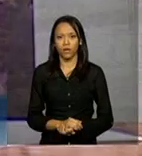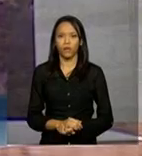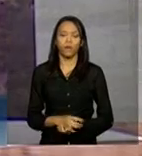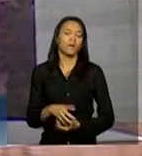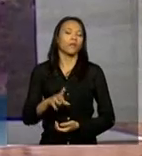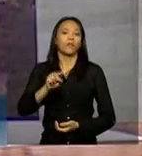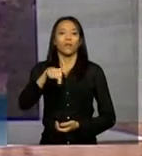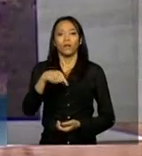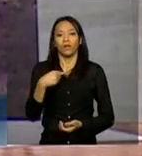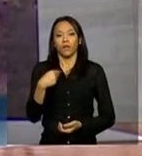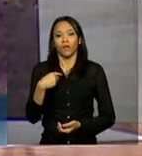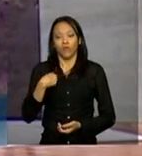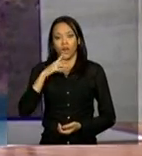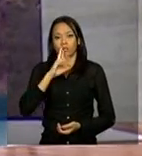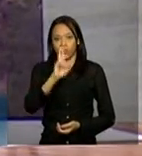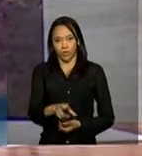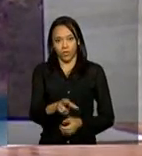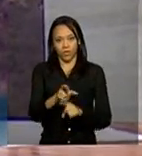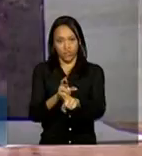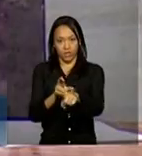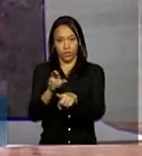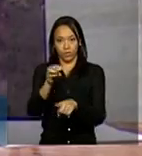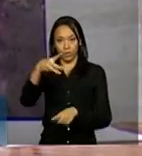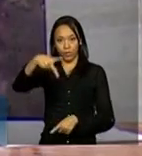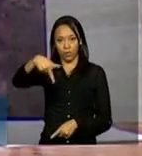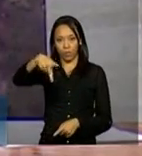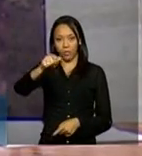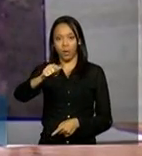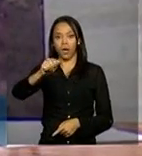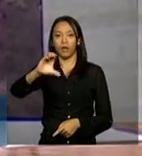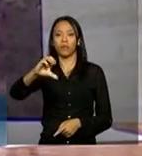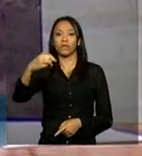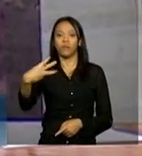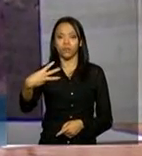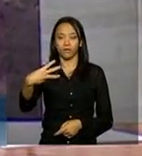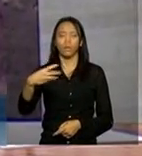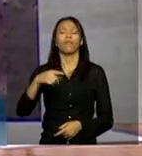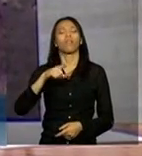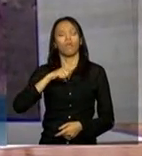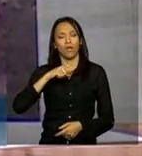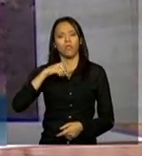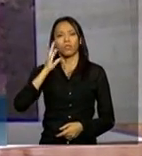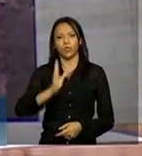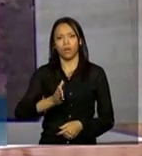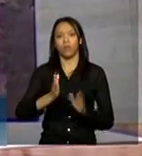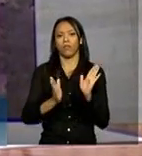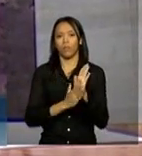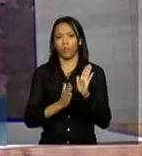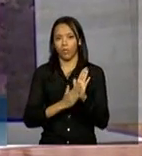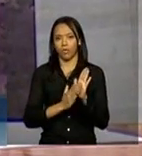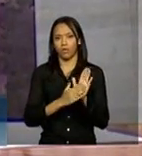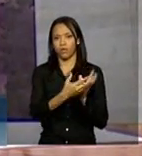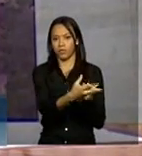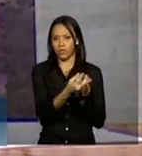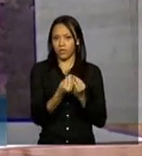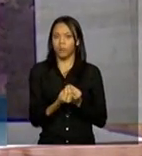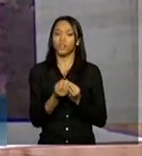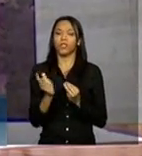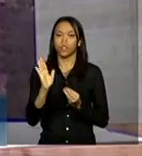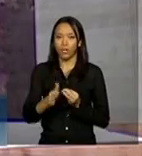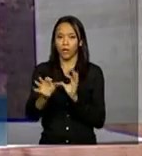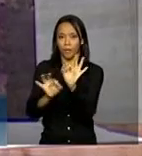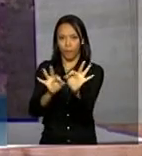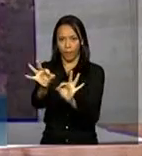Em relação à questão do PAC 3, Daniel, nós já temos uma proposta, foi já